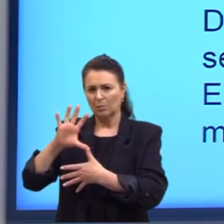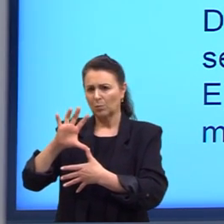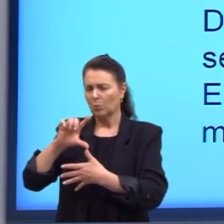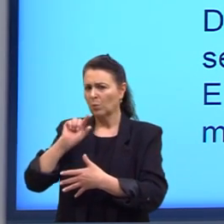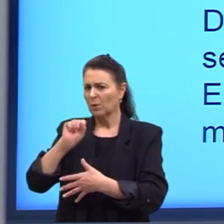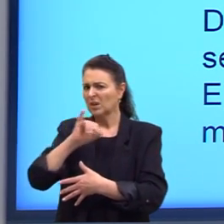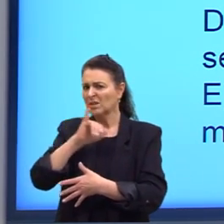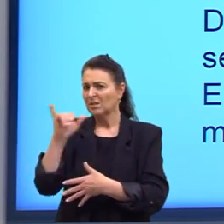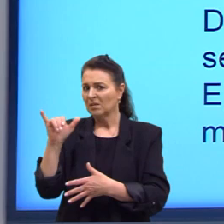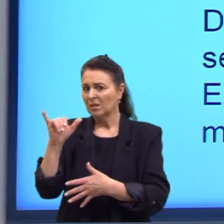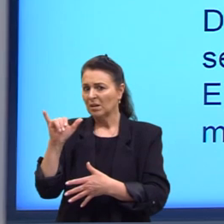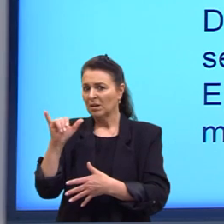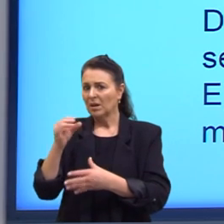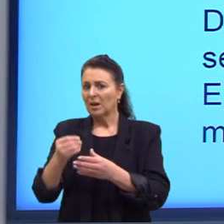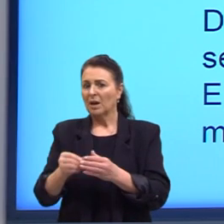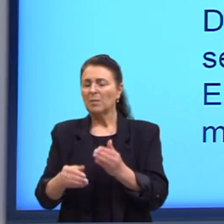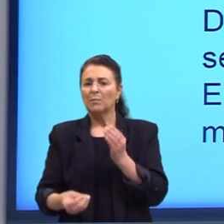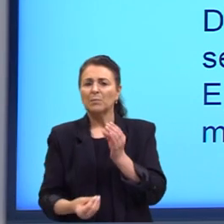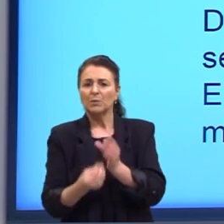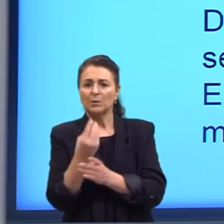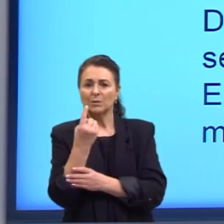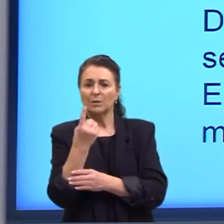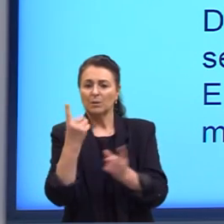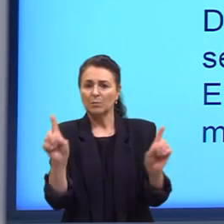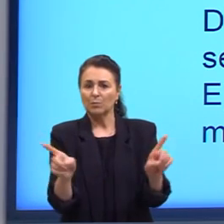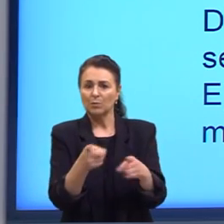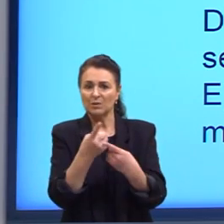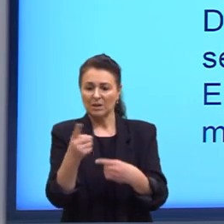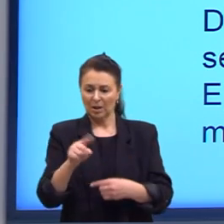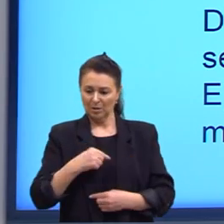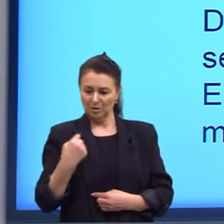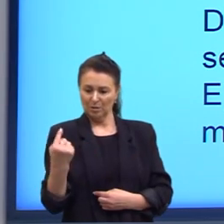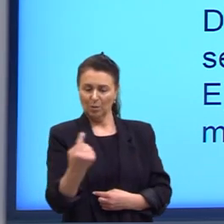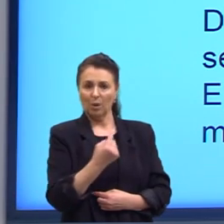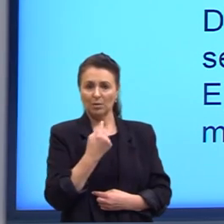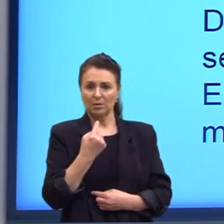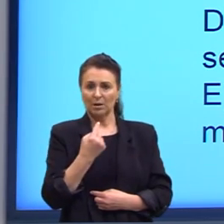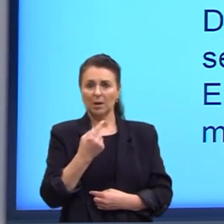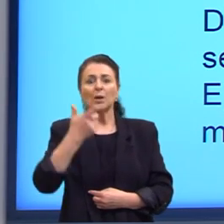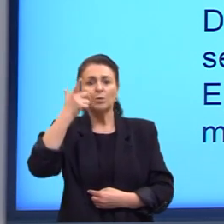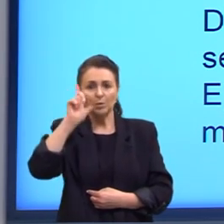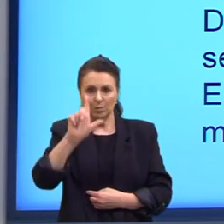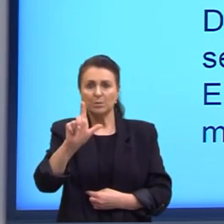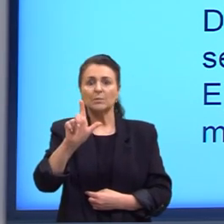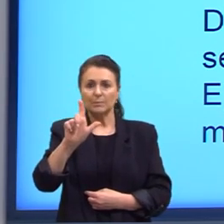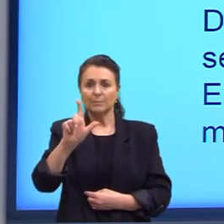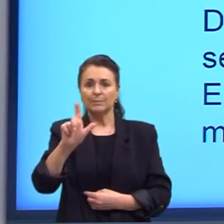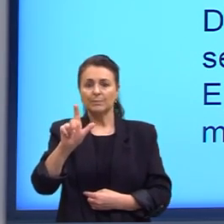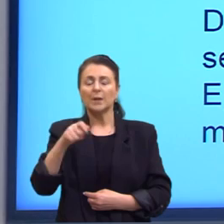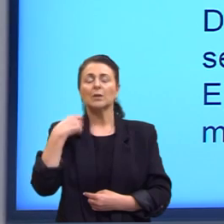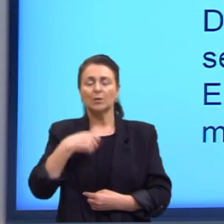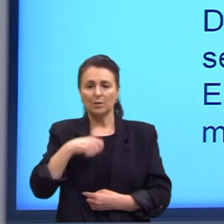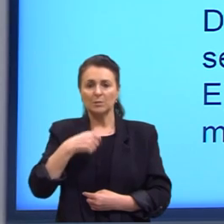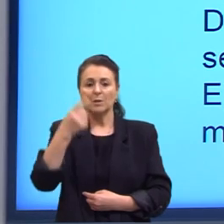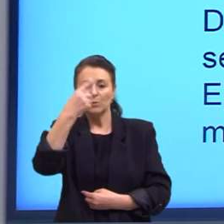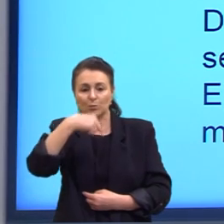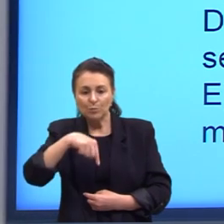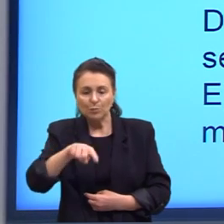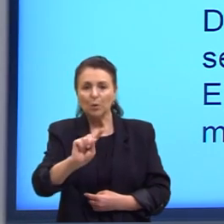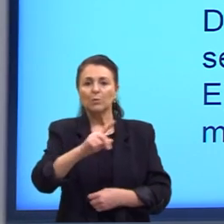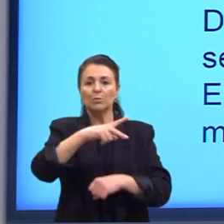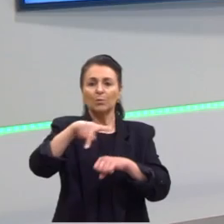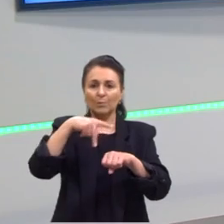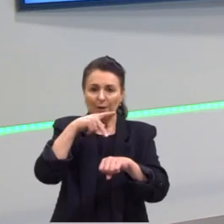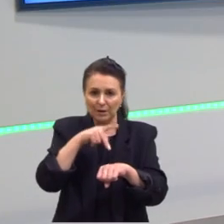nem para produzir música Nossa a gente tem condições a gente precisa né do da música do outro